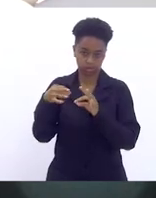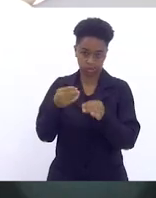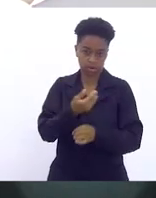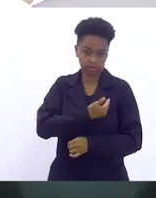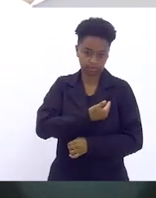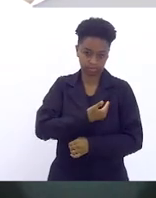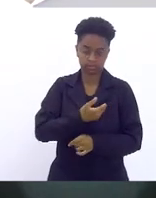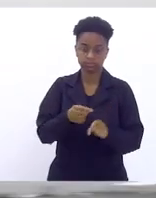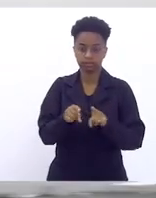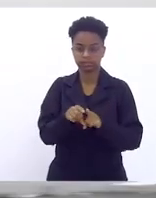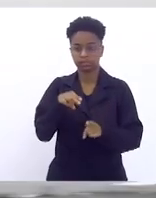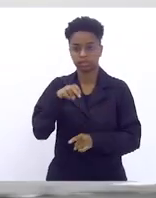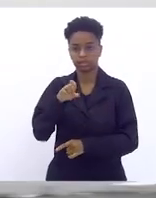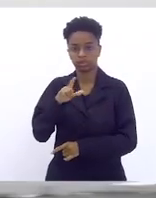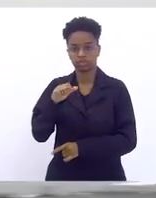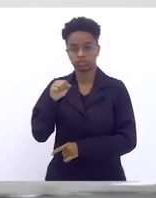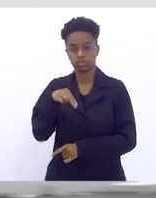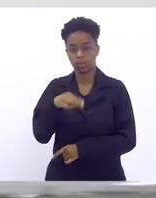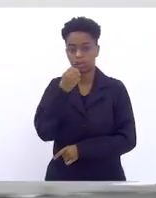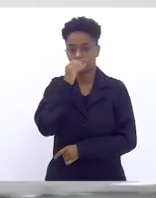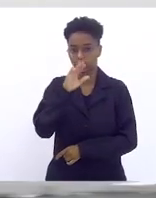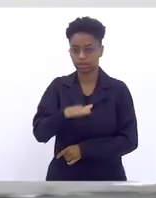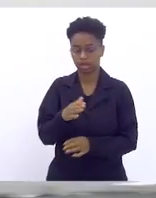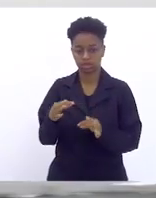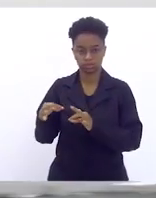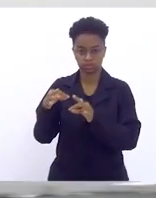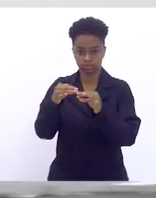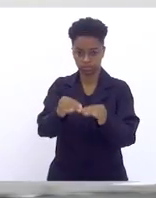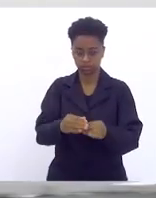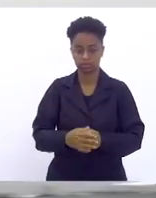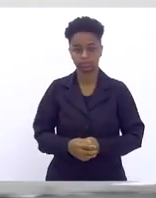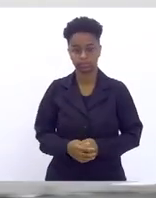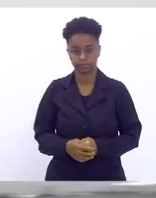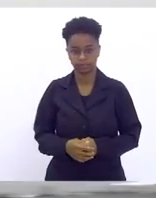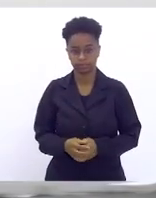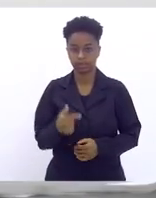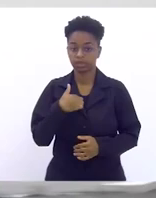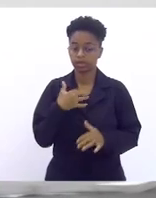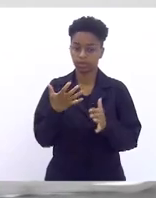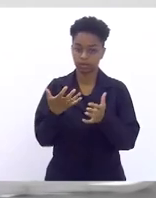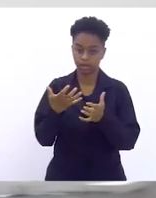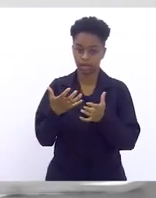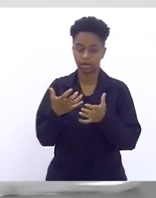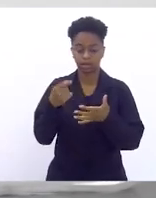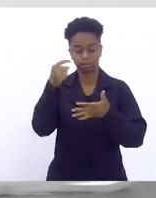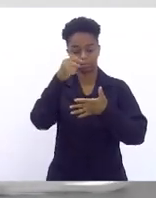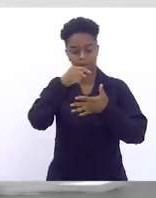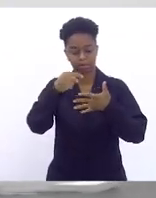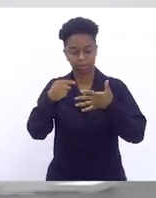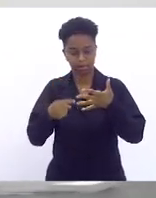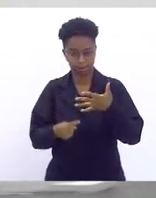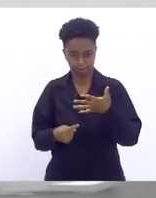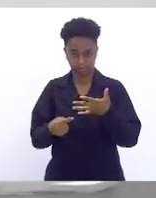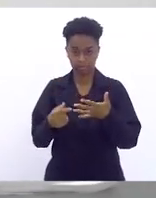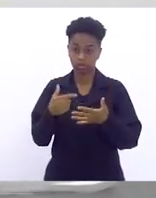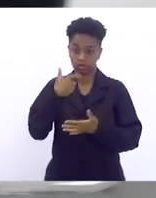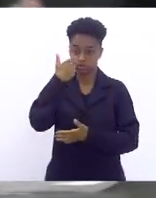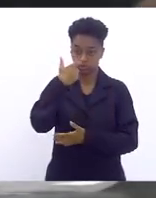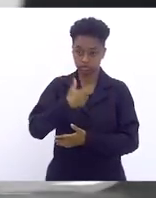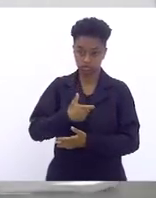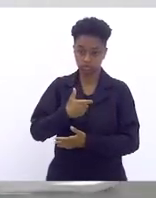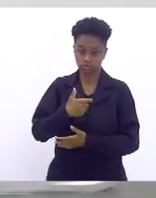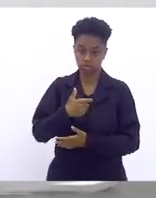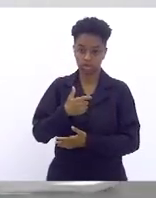Nelson Boa tarde a todos eu queria fazer alguns apontamentos que eu acho que importante eu sou Nelson